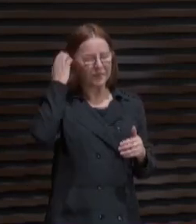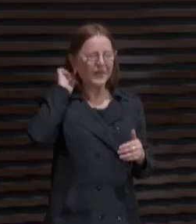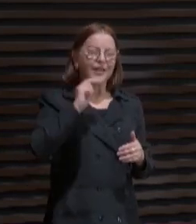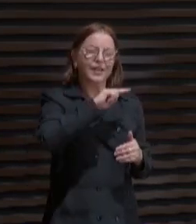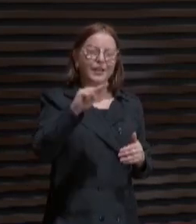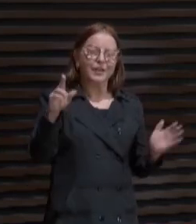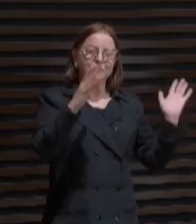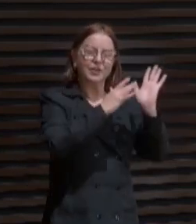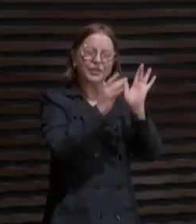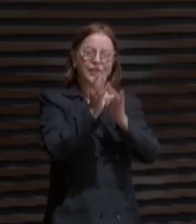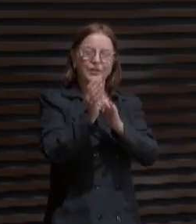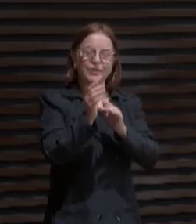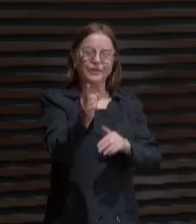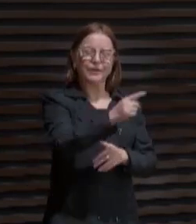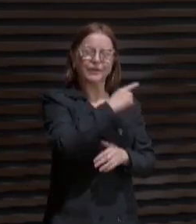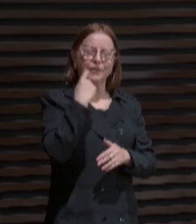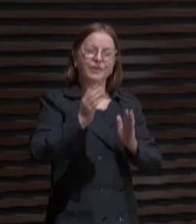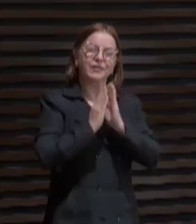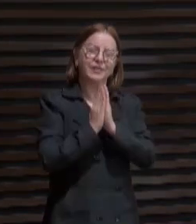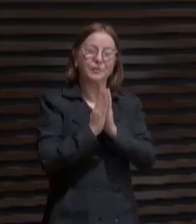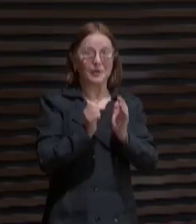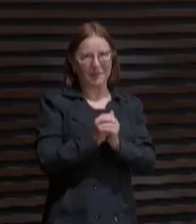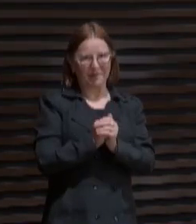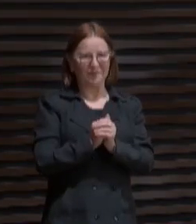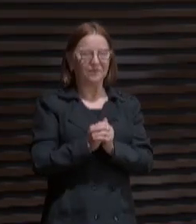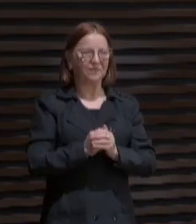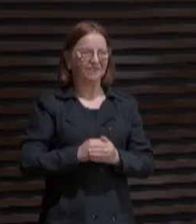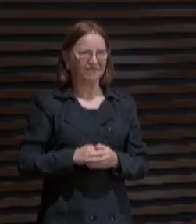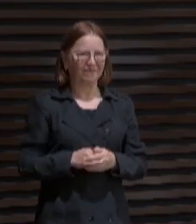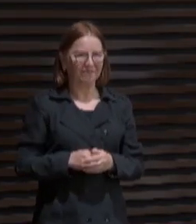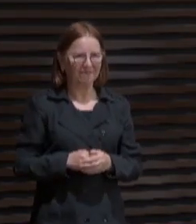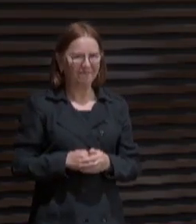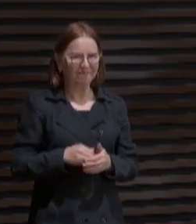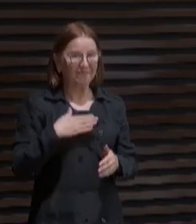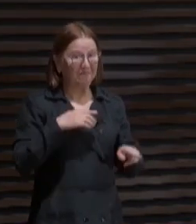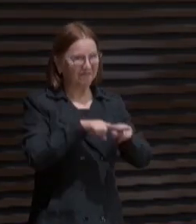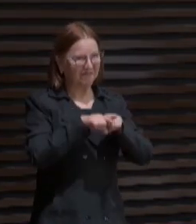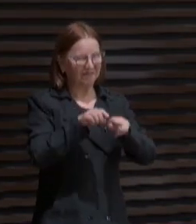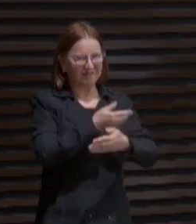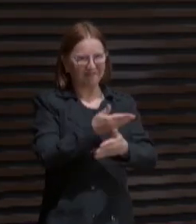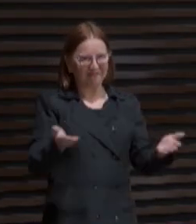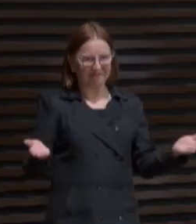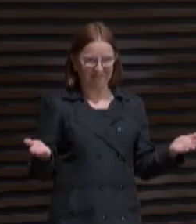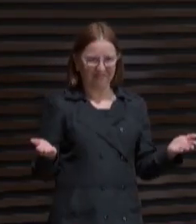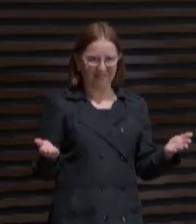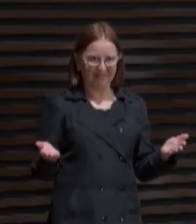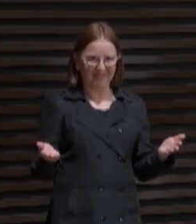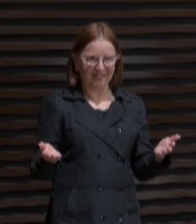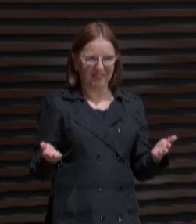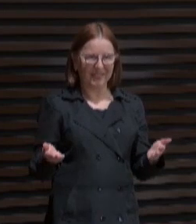que oramos. Amém. Meus irmãos, o intuito hoje é nos